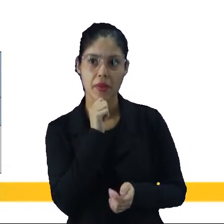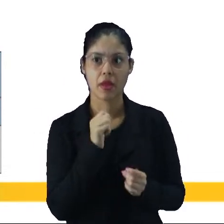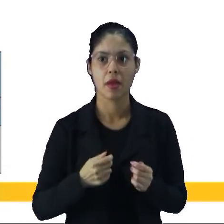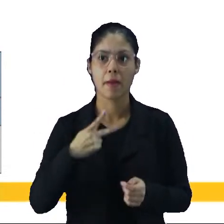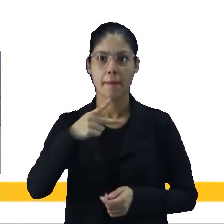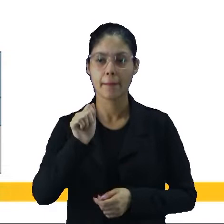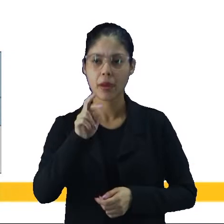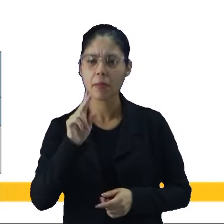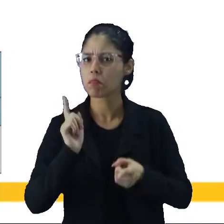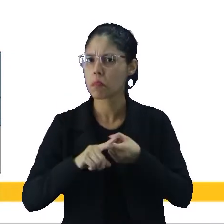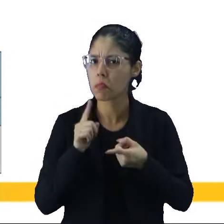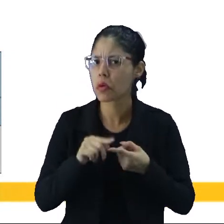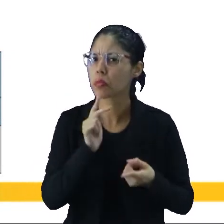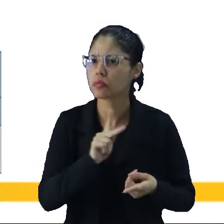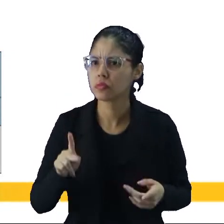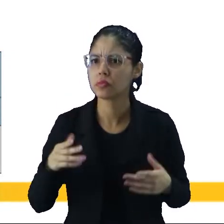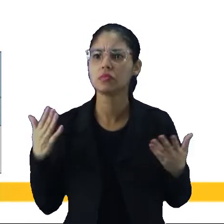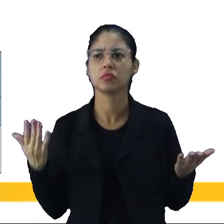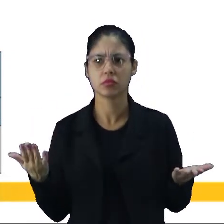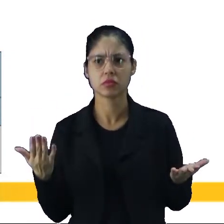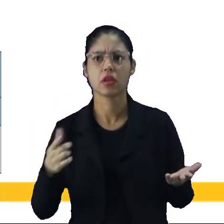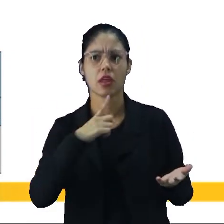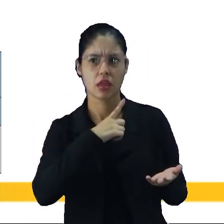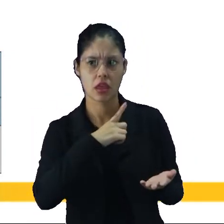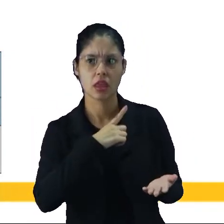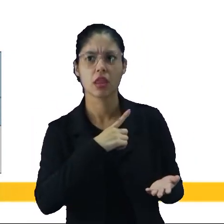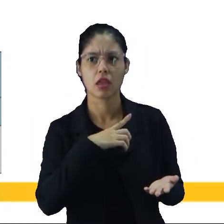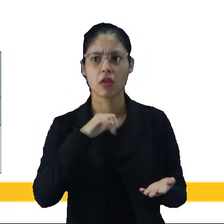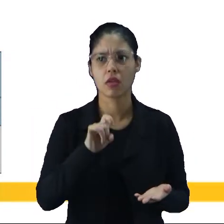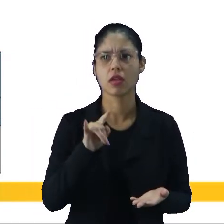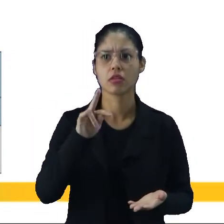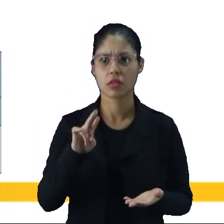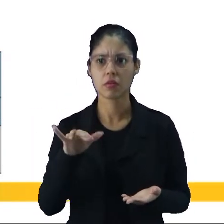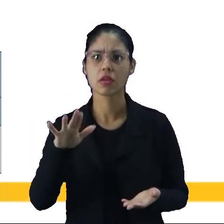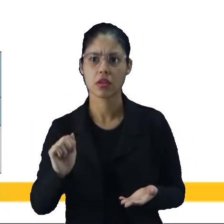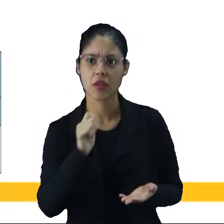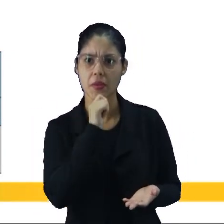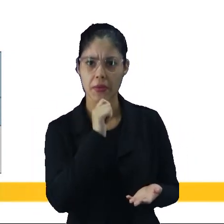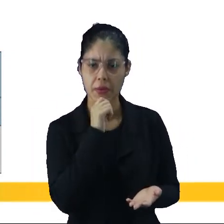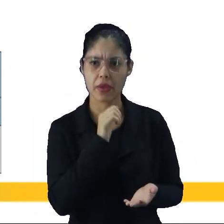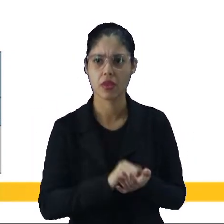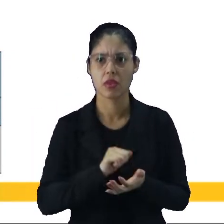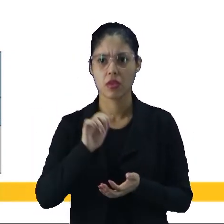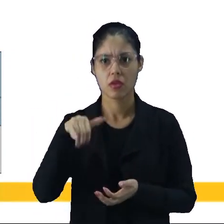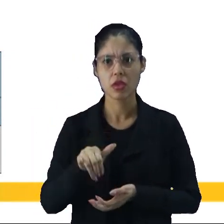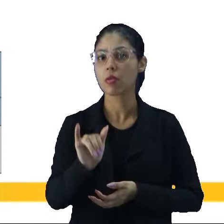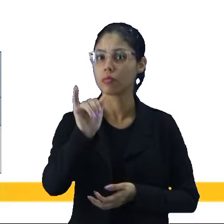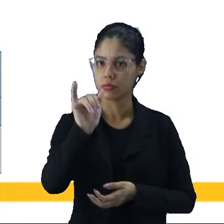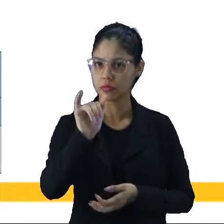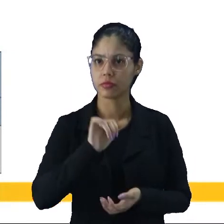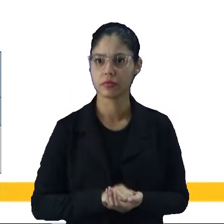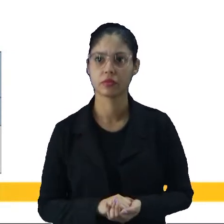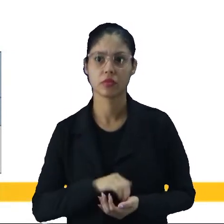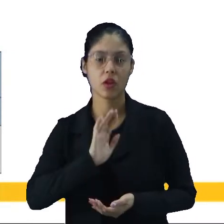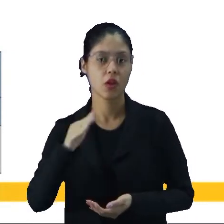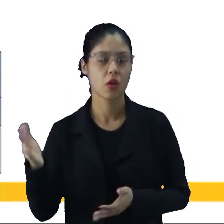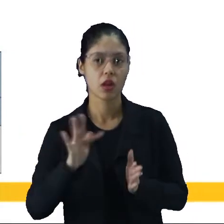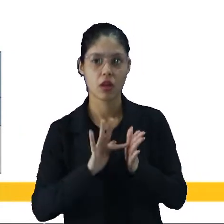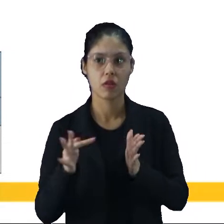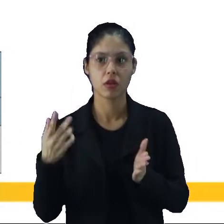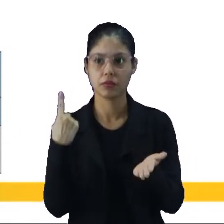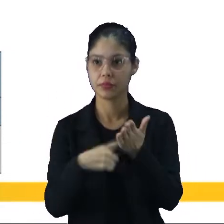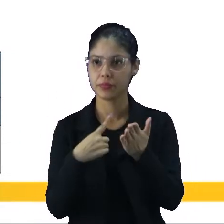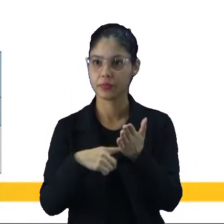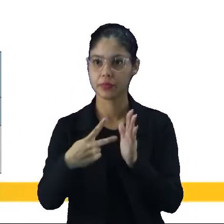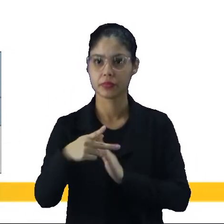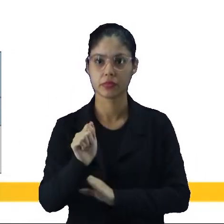função par. Mas por quê, professor? Pois há uma simetria no gráfico em relação ao eixo y. Quando a função é